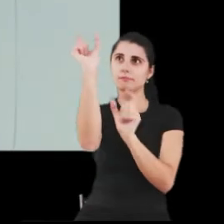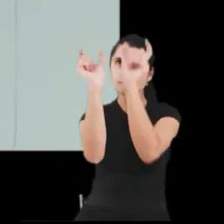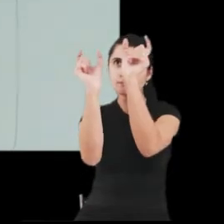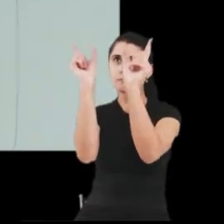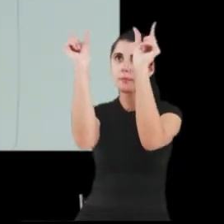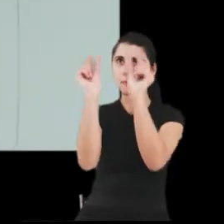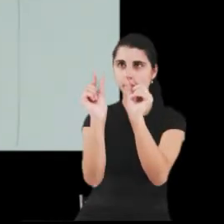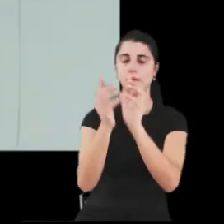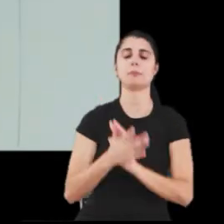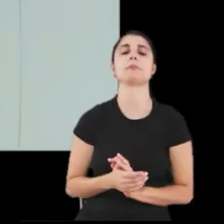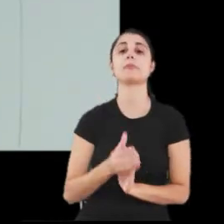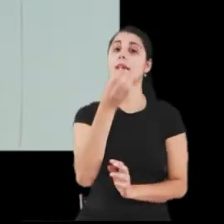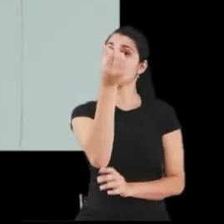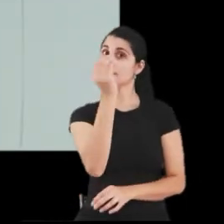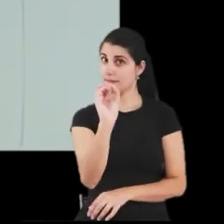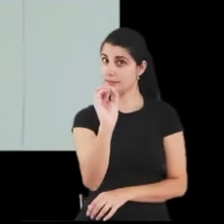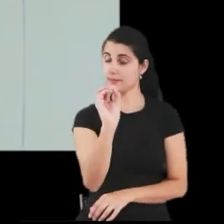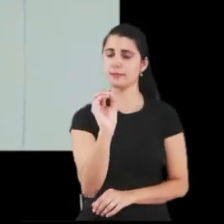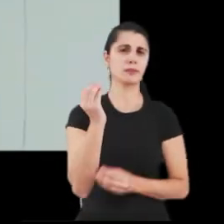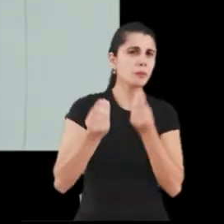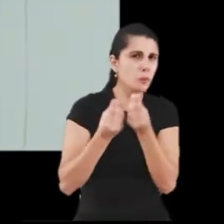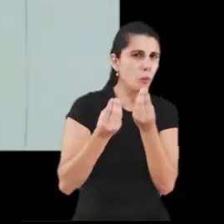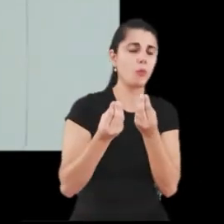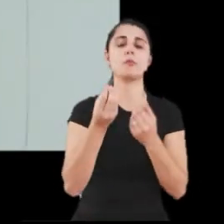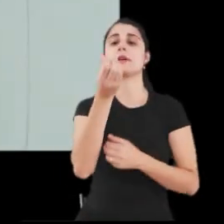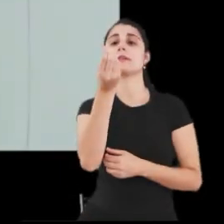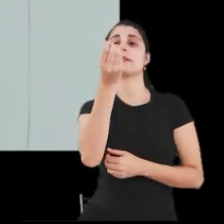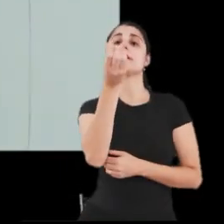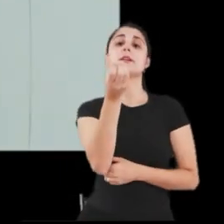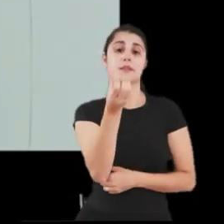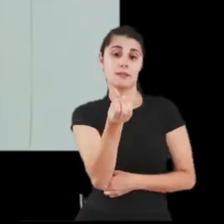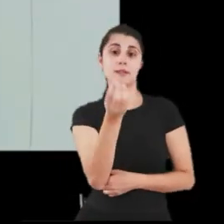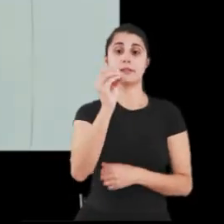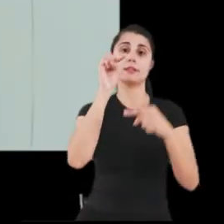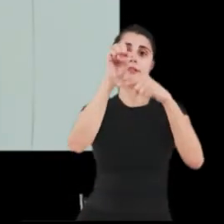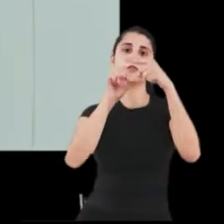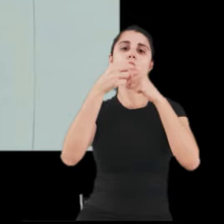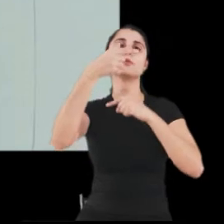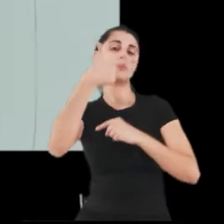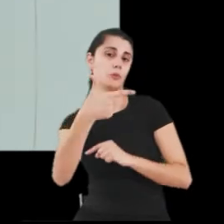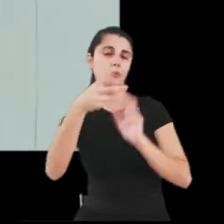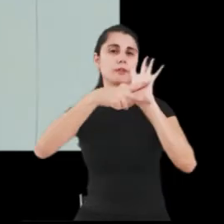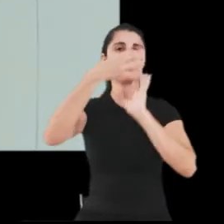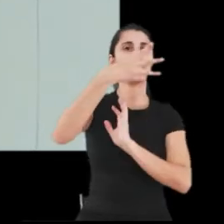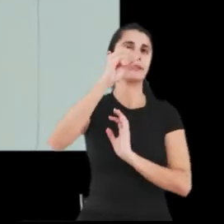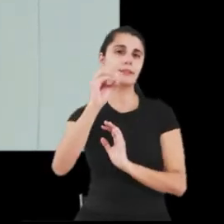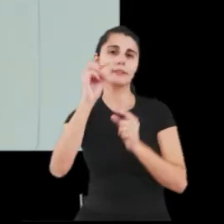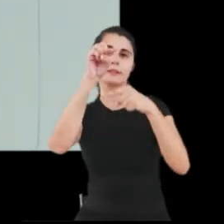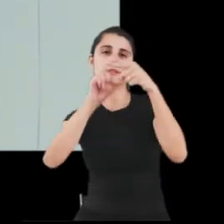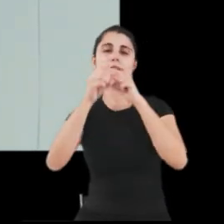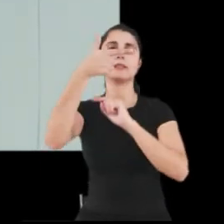aqui. 60 por 2 dá 30, por 2